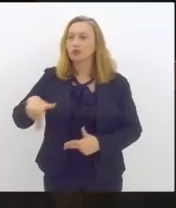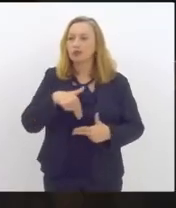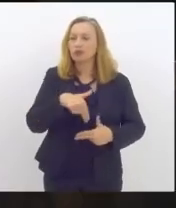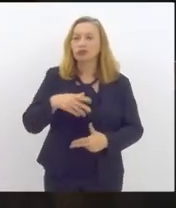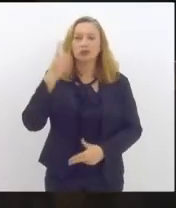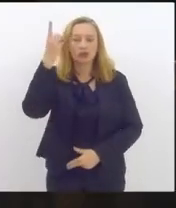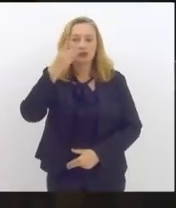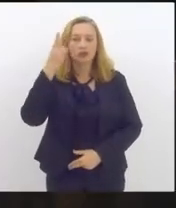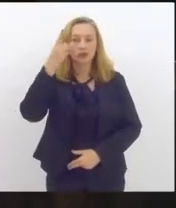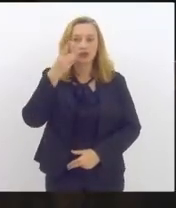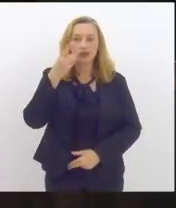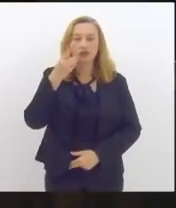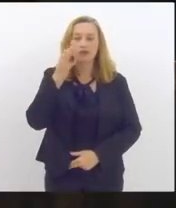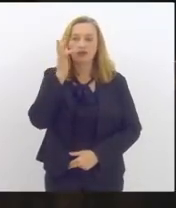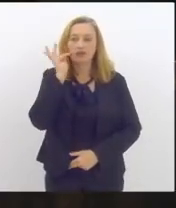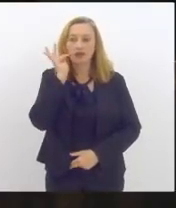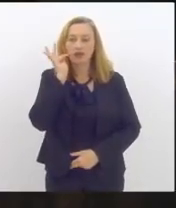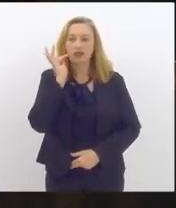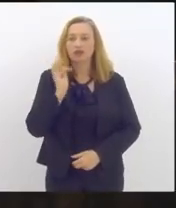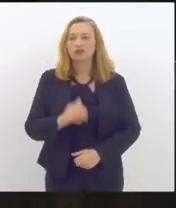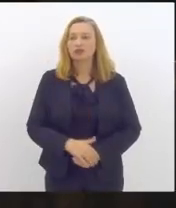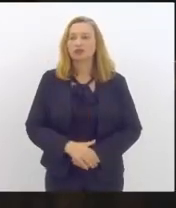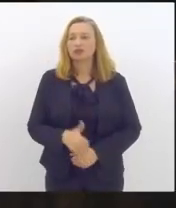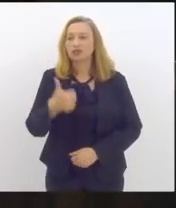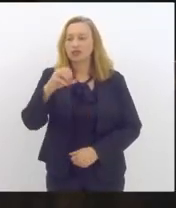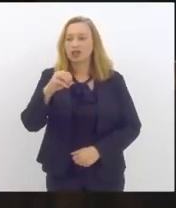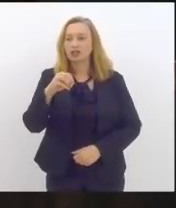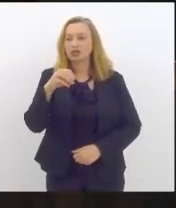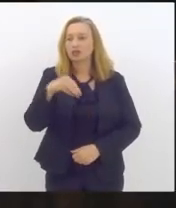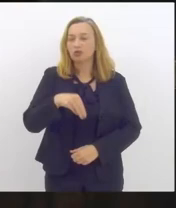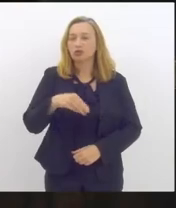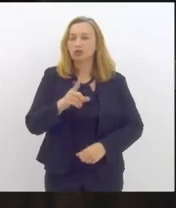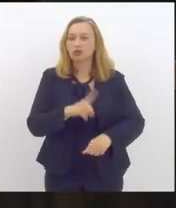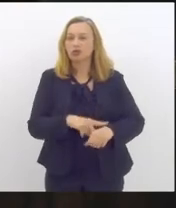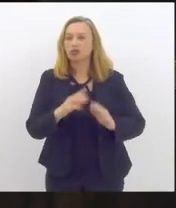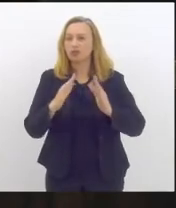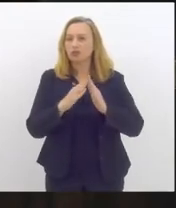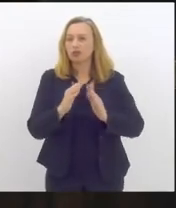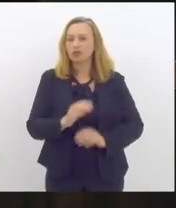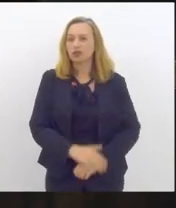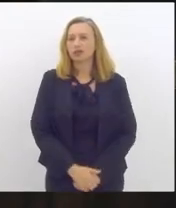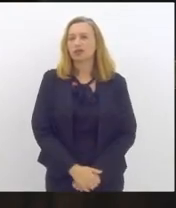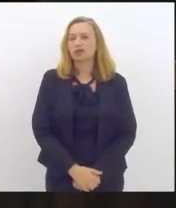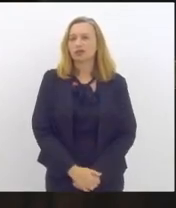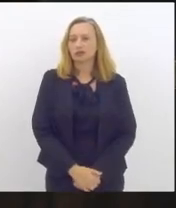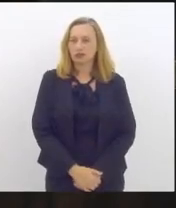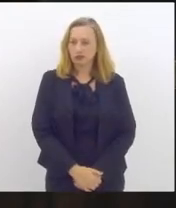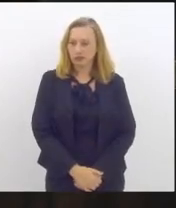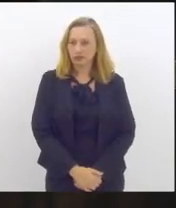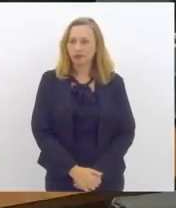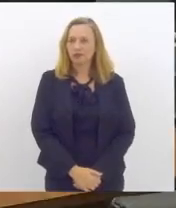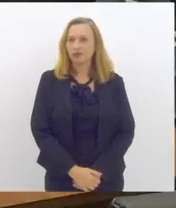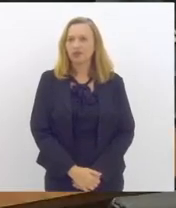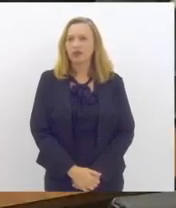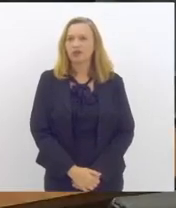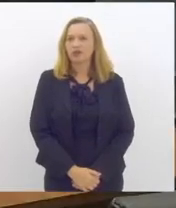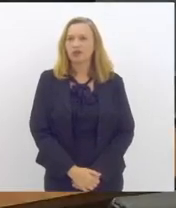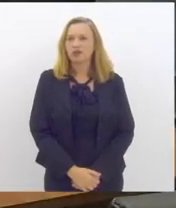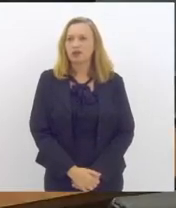escrito ao Nobre Deputado Flávio serafini volta referência dispõe de dez minutos no tempo regimental